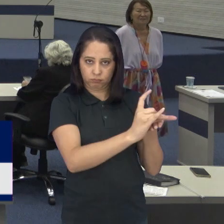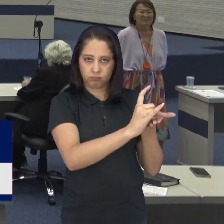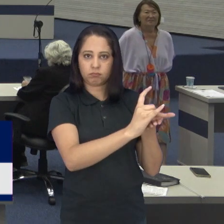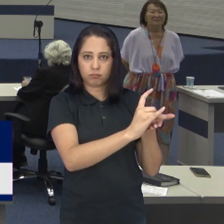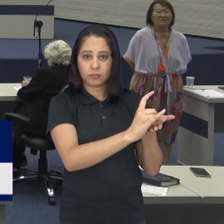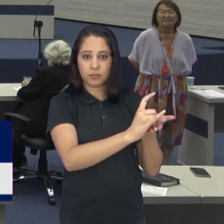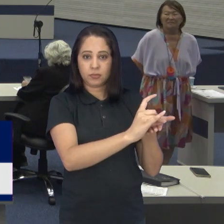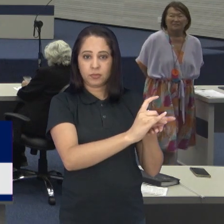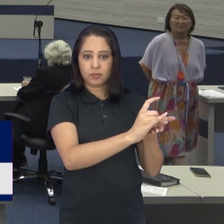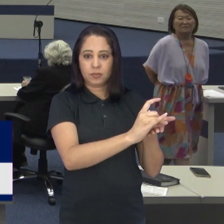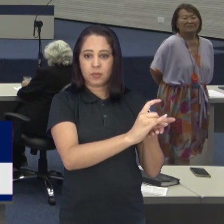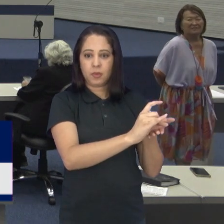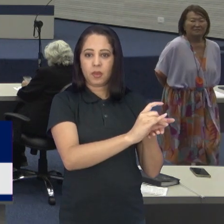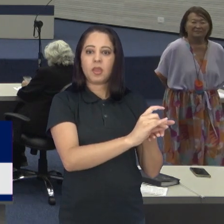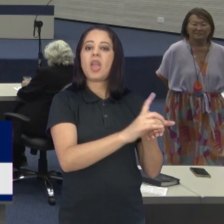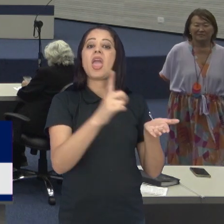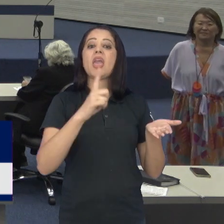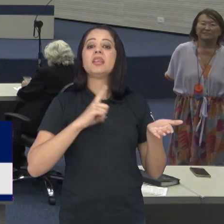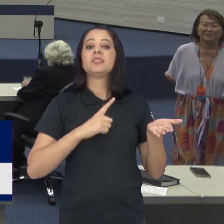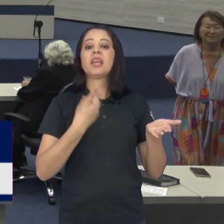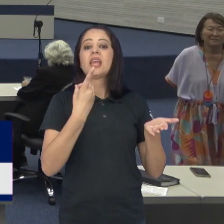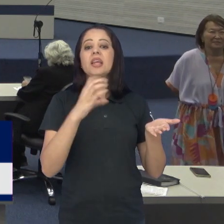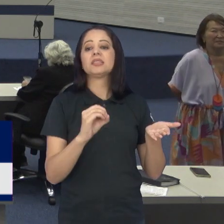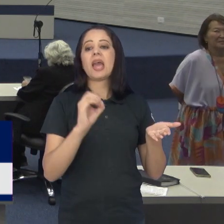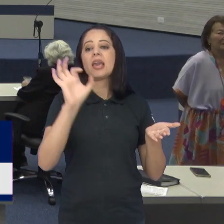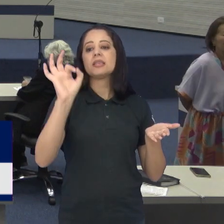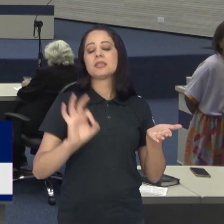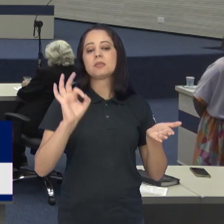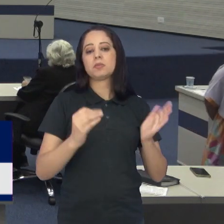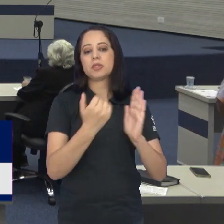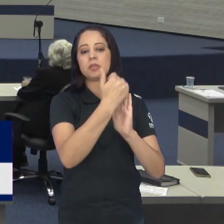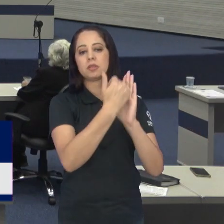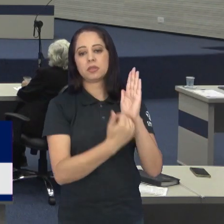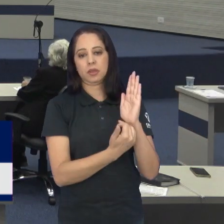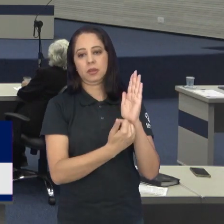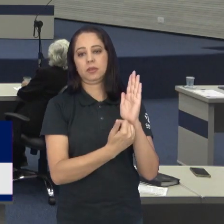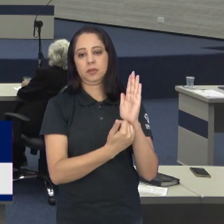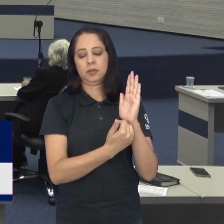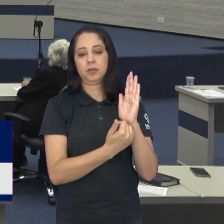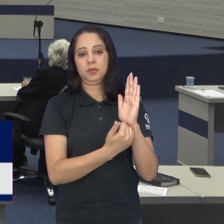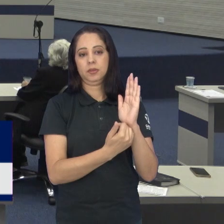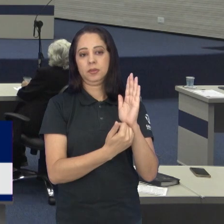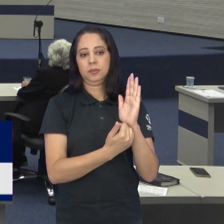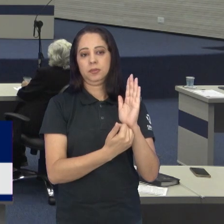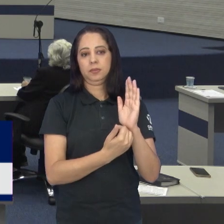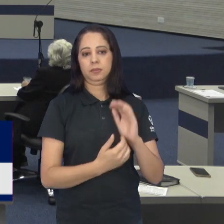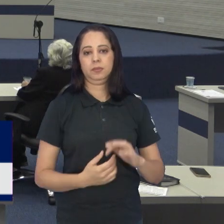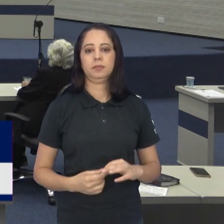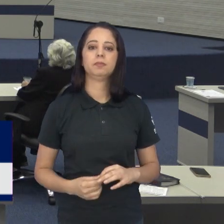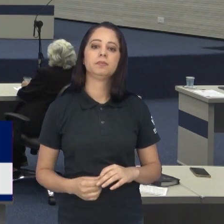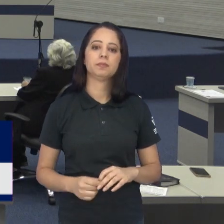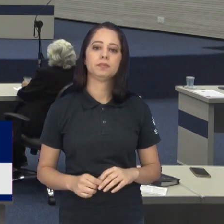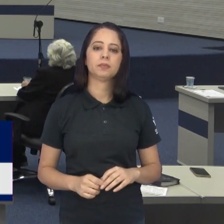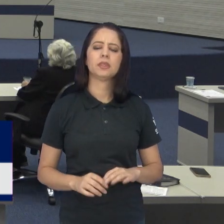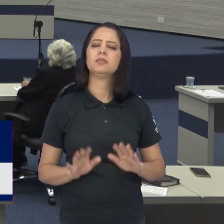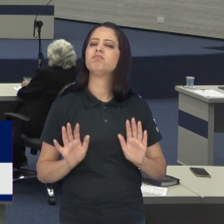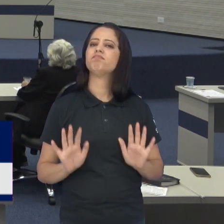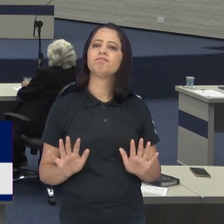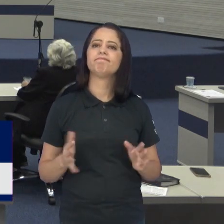de 10%, porque muda de 0,65 para 0,55.